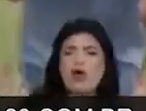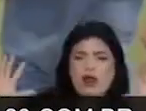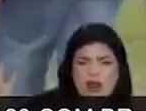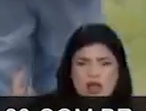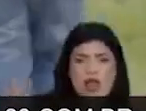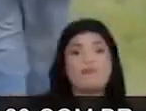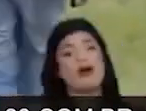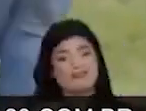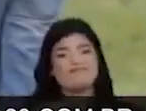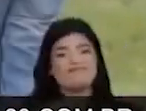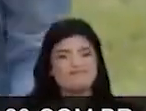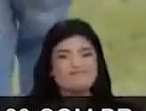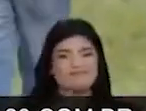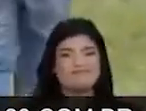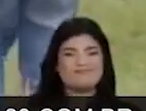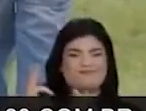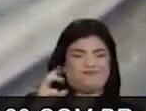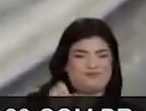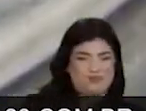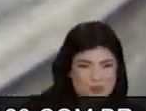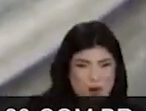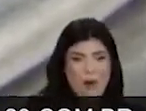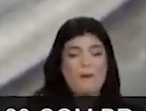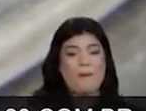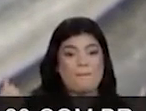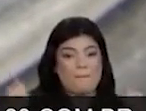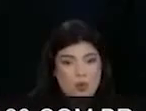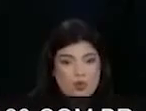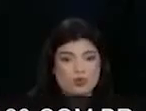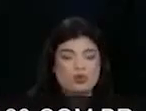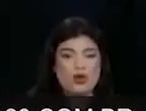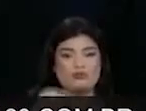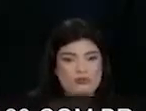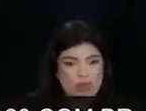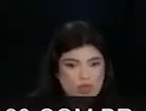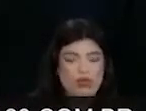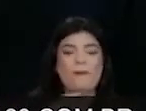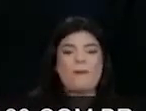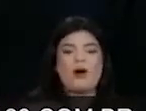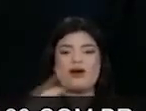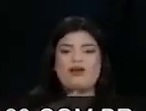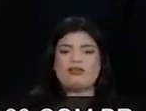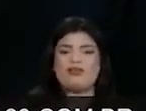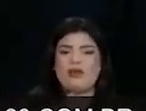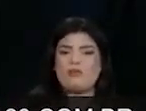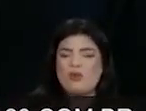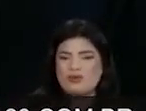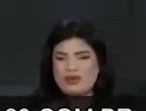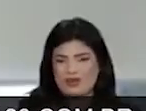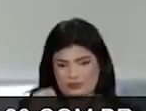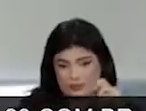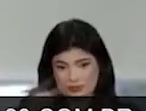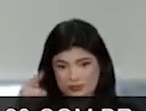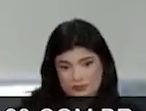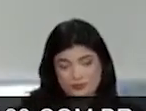dados que ajudam no cálculo das probabilidades de um surto da doença, que é feito neste modelo de aprendizado de máquina.